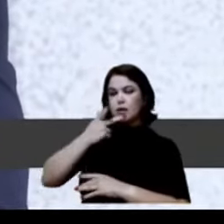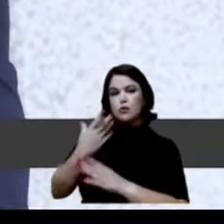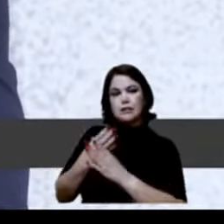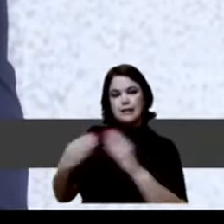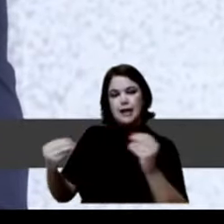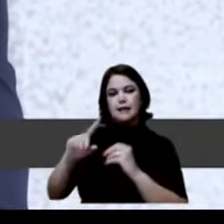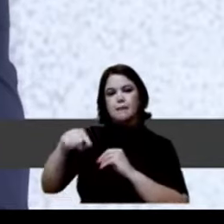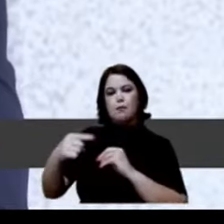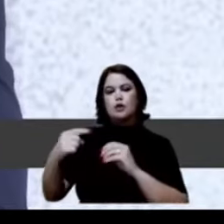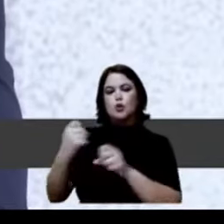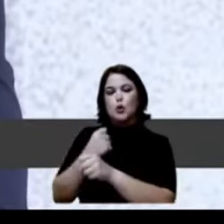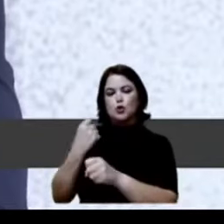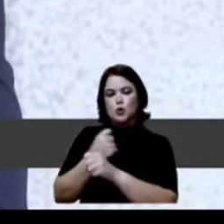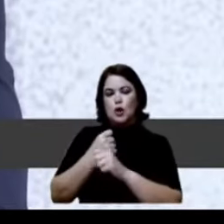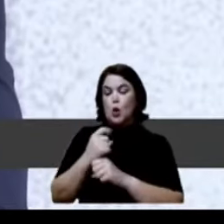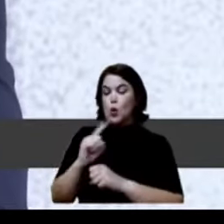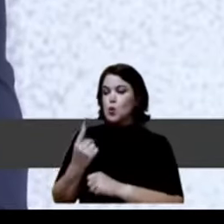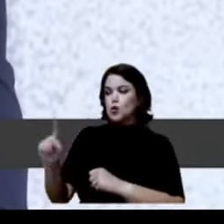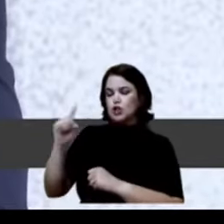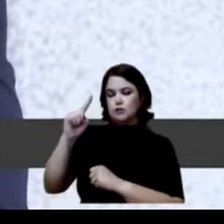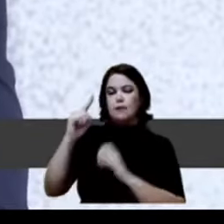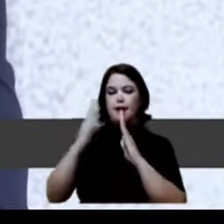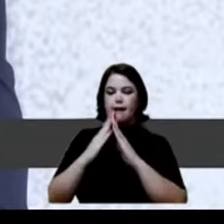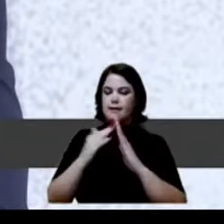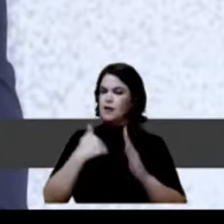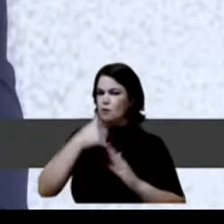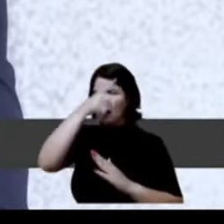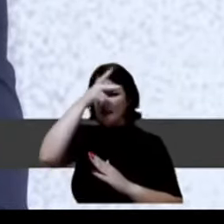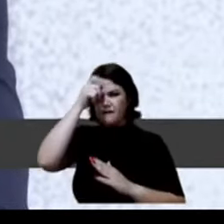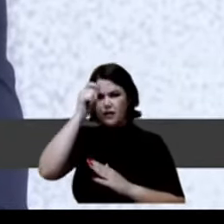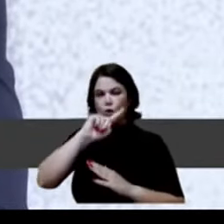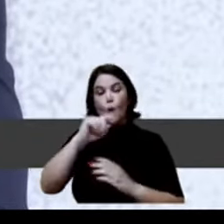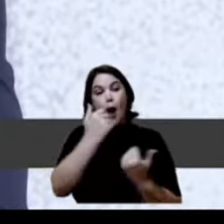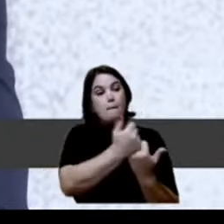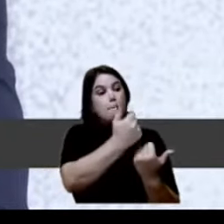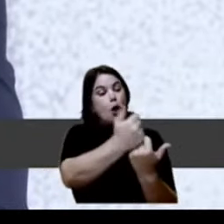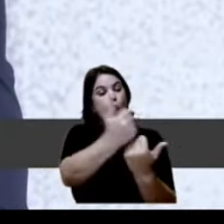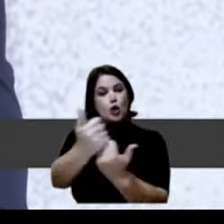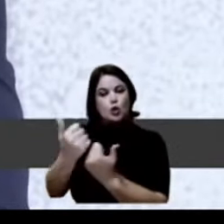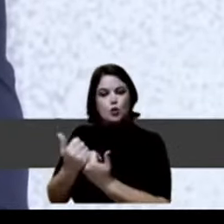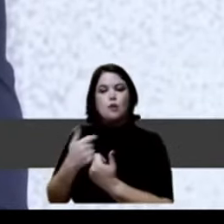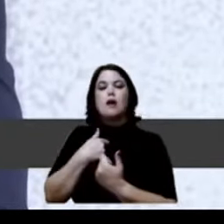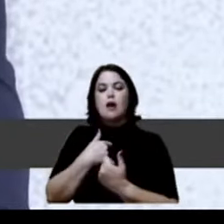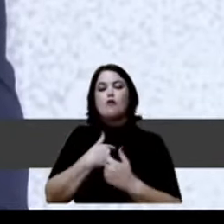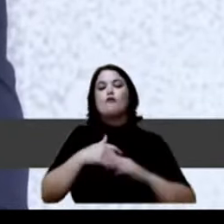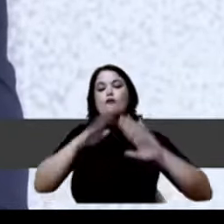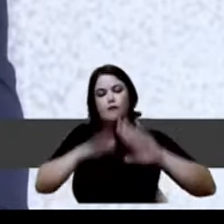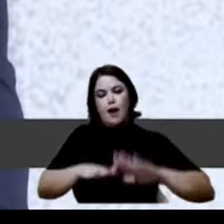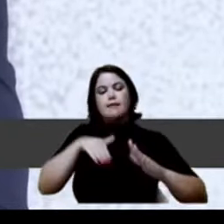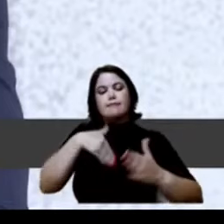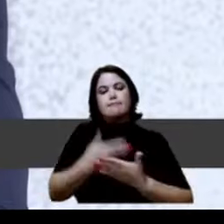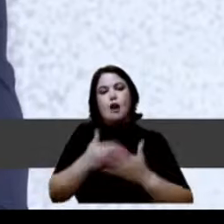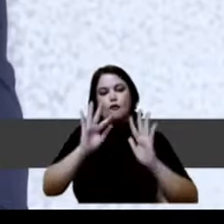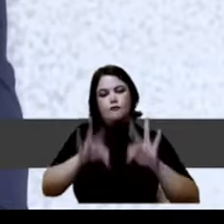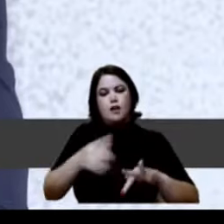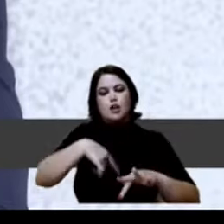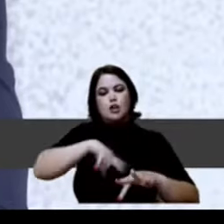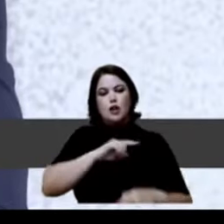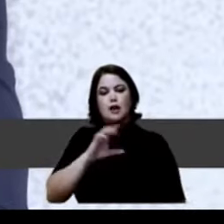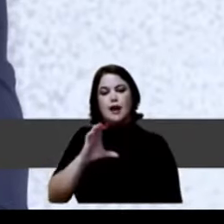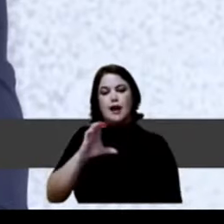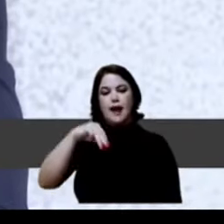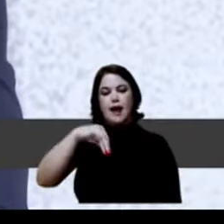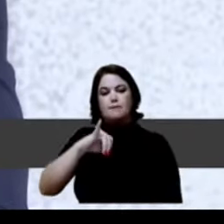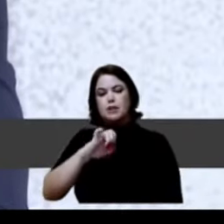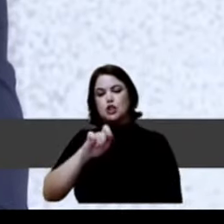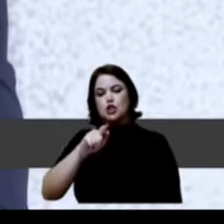Não sou prefeito lá, igual esse incompetente. Lá eu sou apoiador e eu vou ficar até o final. E tamo junto, Camizunga e outros países também